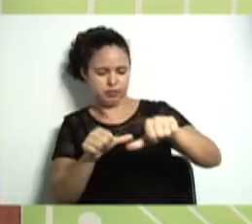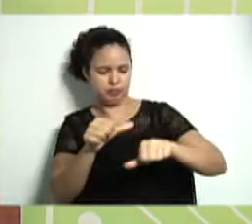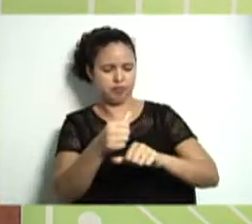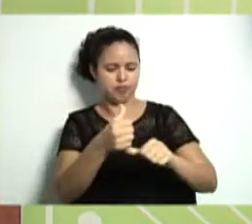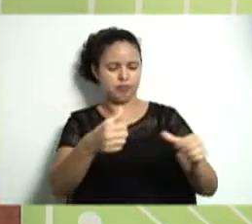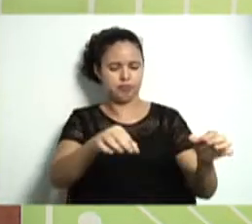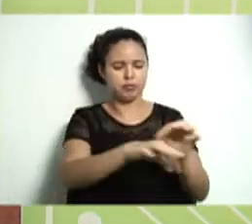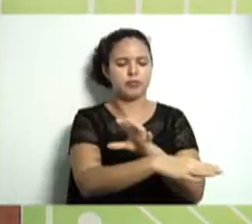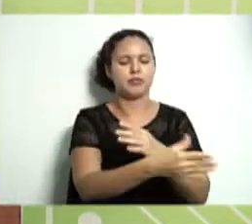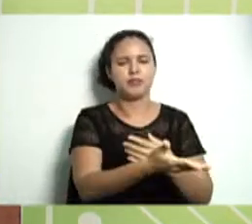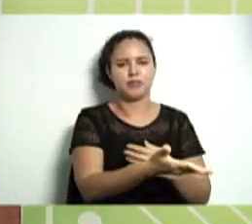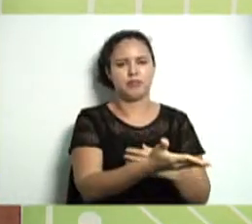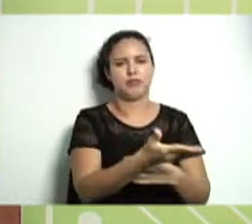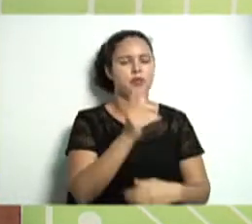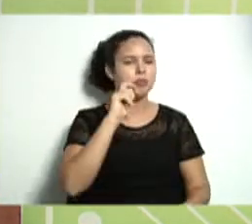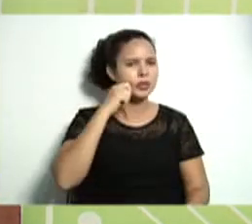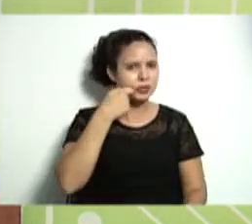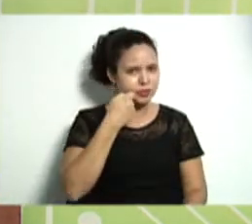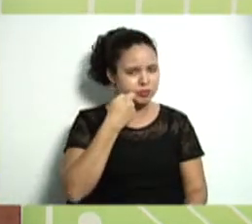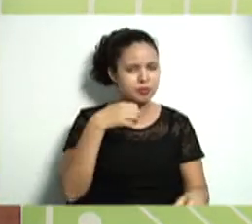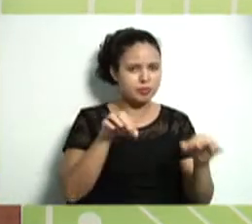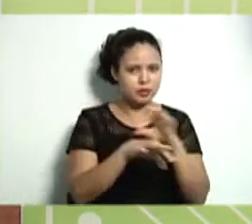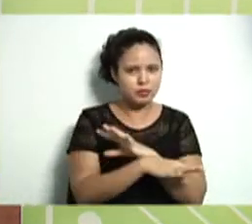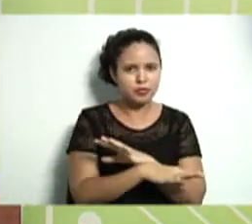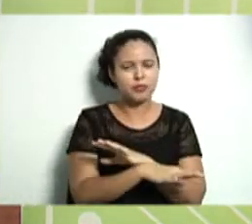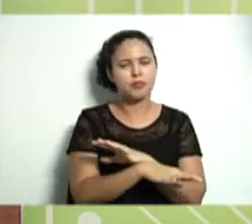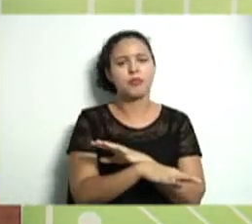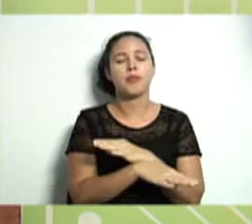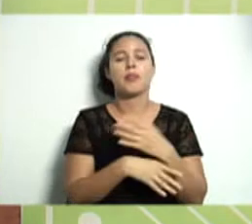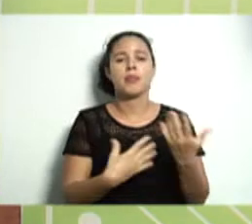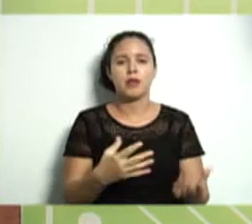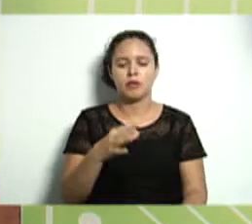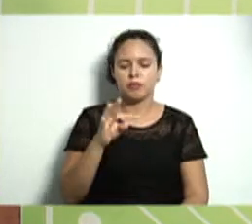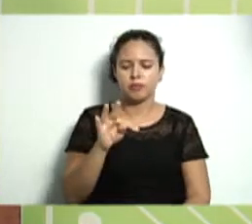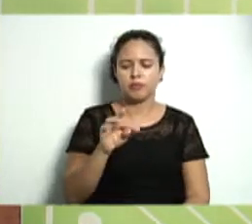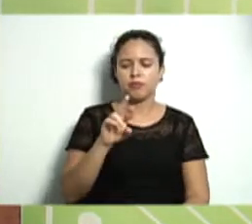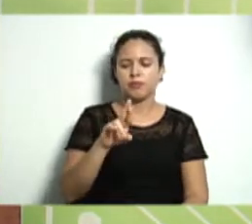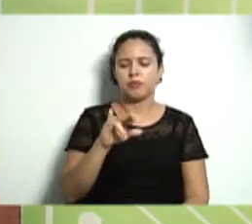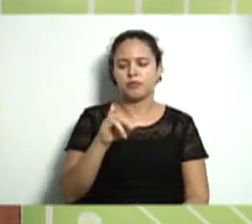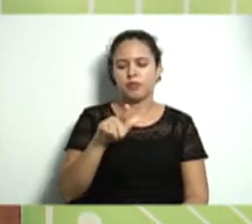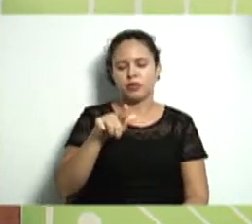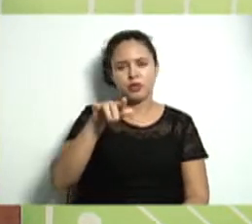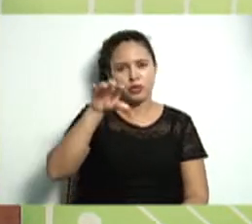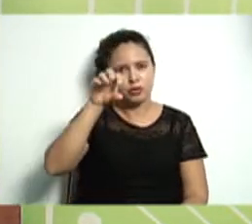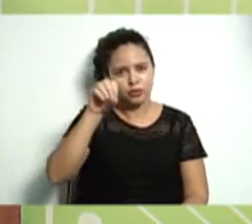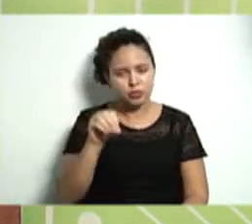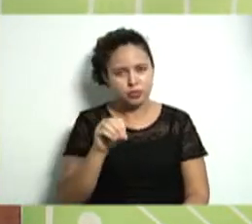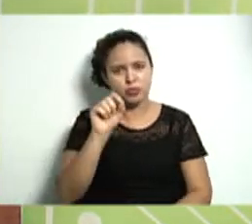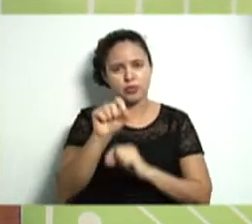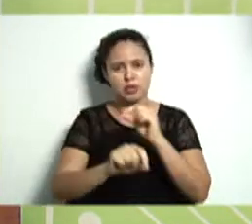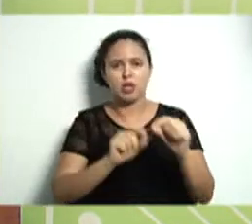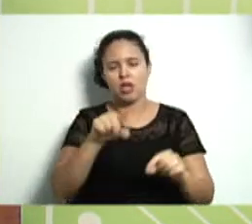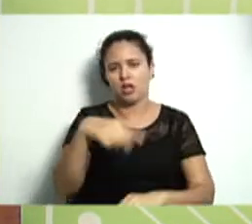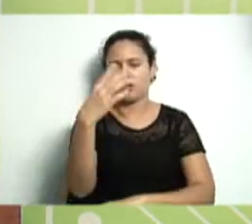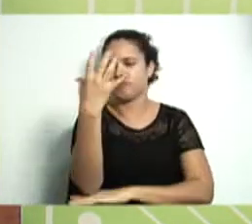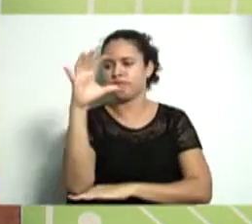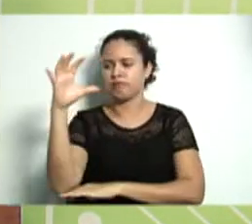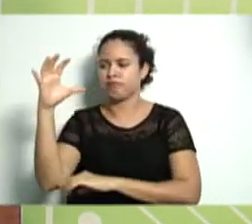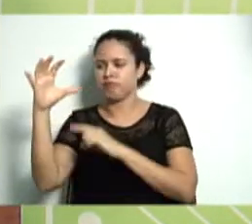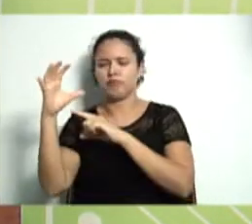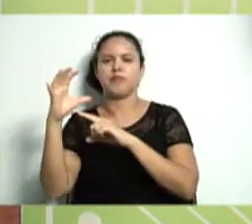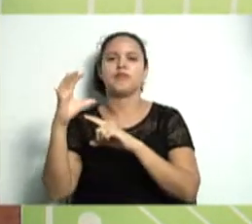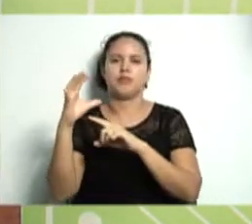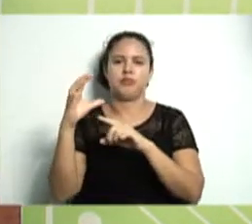trigo são os recursos naturais que a gente tem para utilizar, fazer um pãozinho.